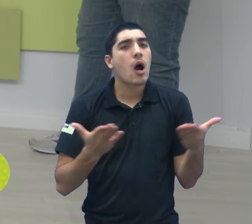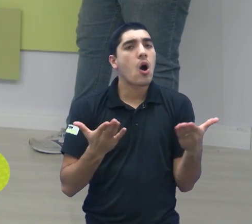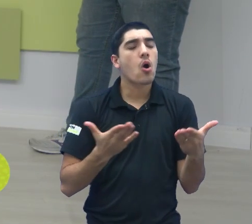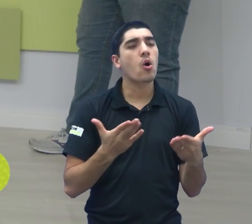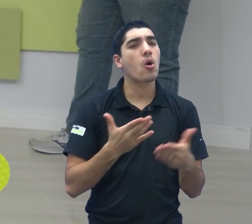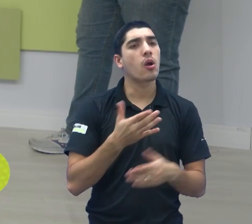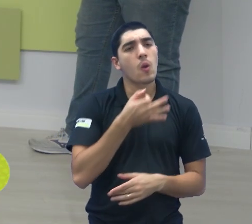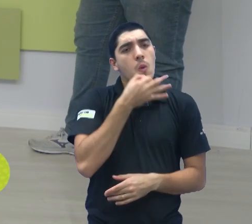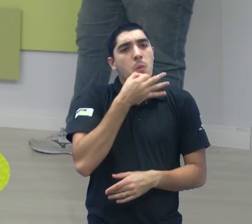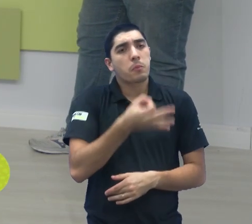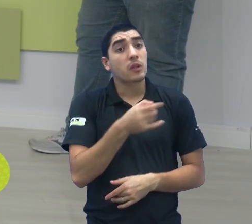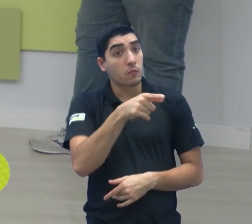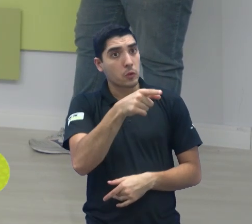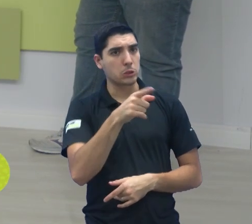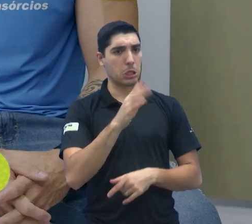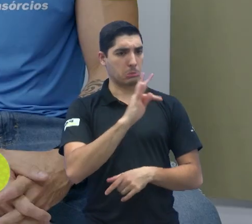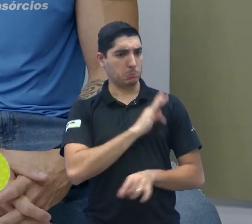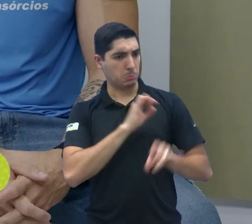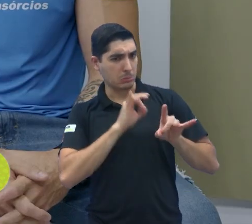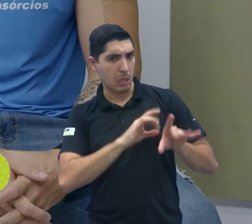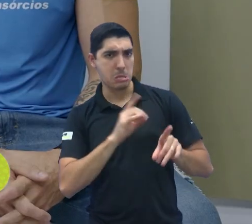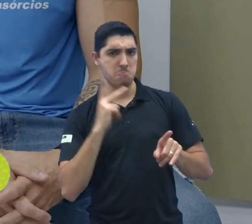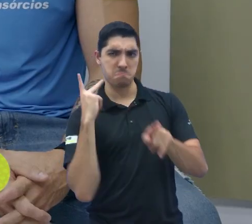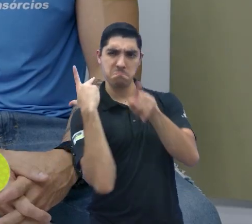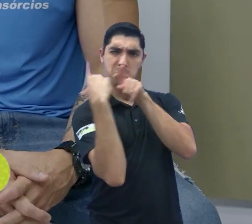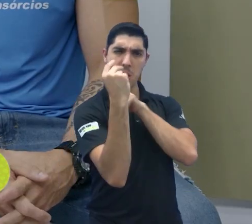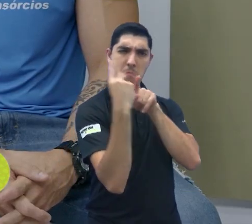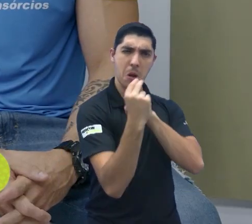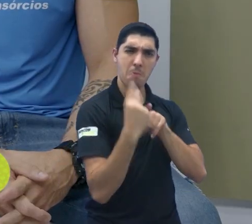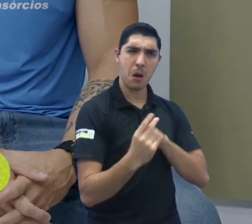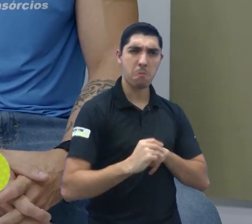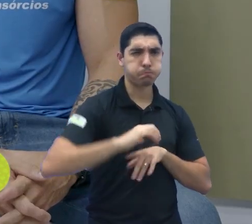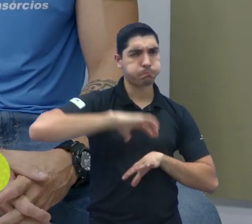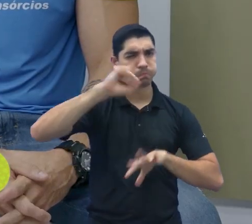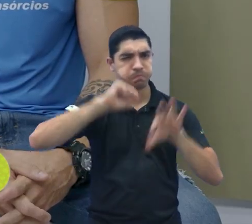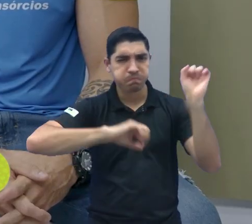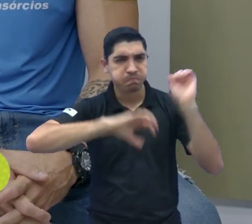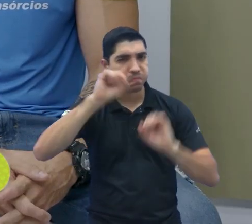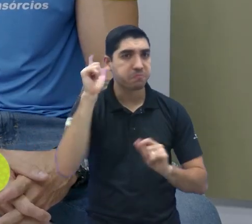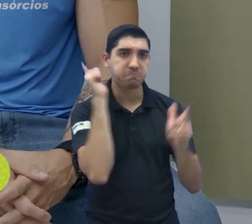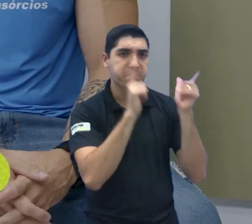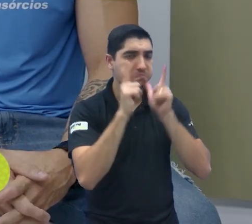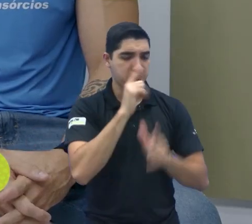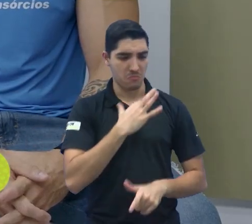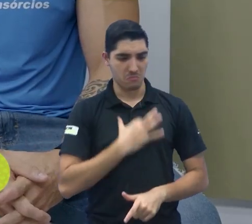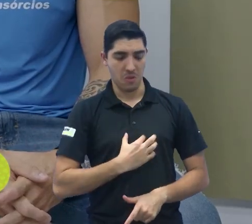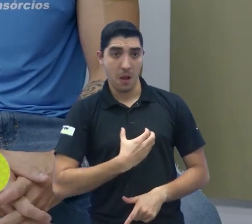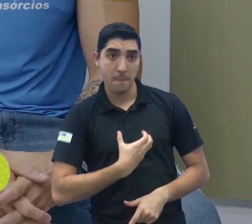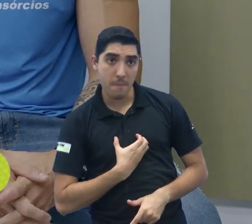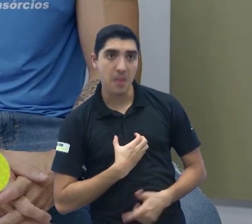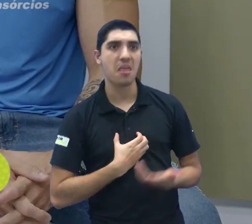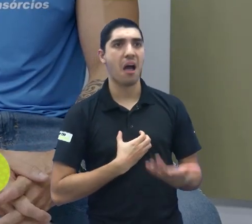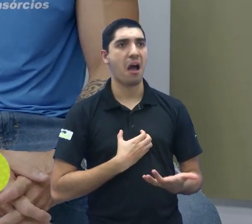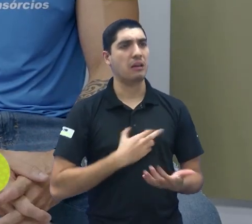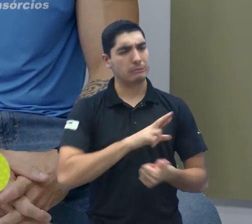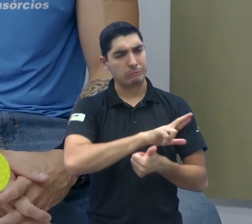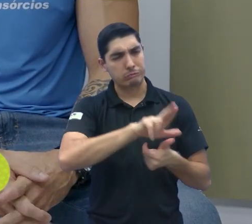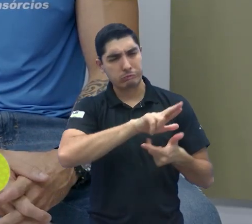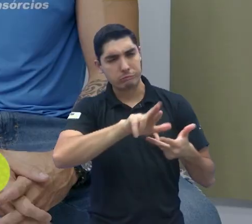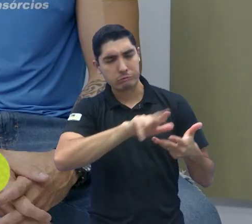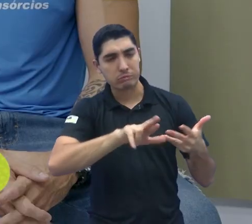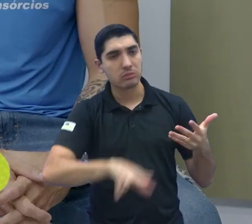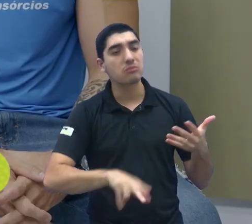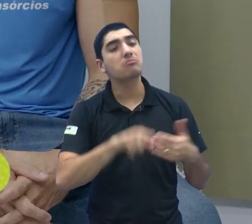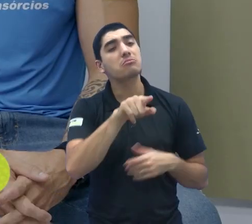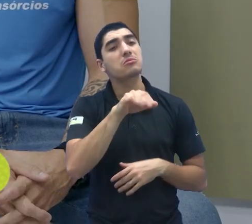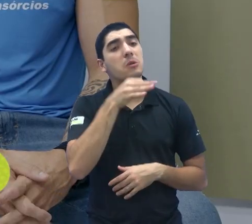técnico multicampeão, como o Vieira mesmo disse, né? O pescoço até pesado de tantas medalhas que você acaba conquistando. Isso daí é